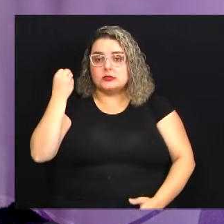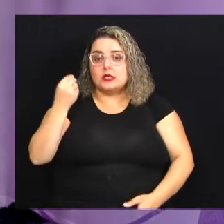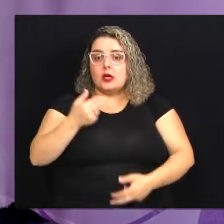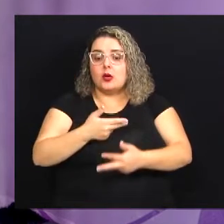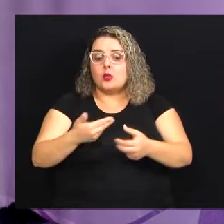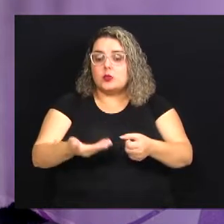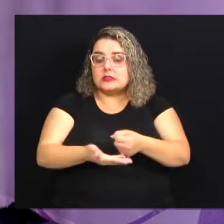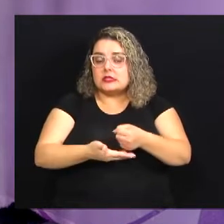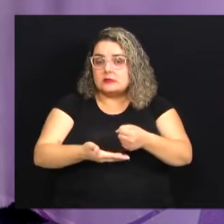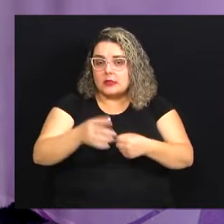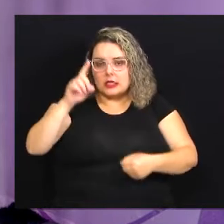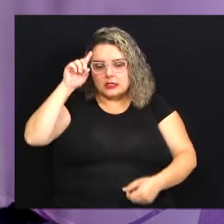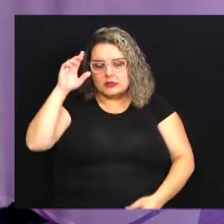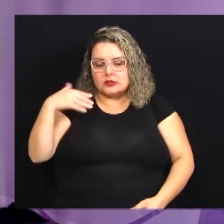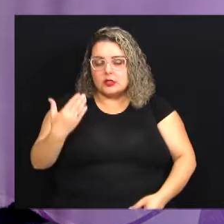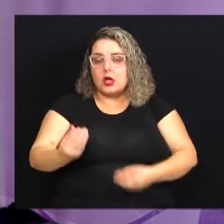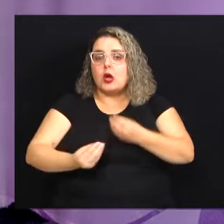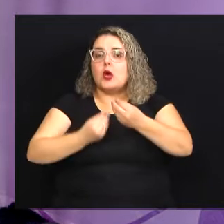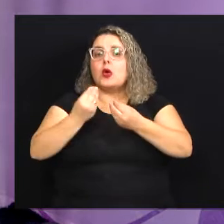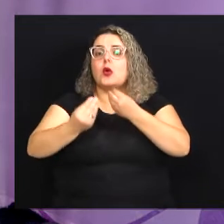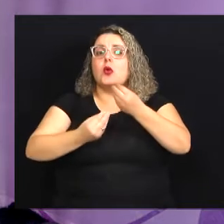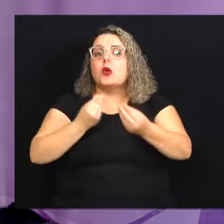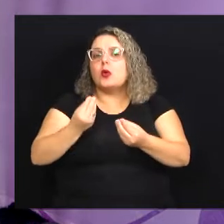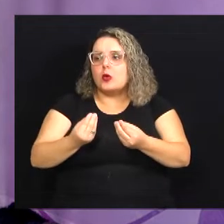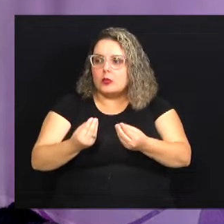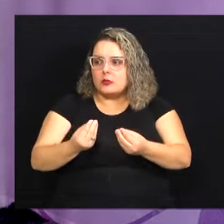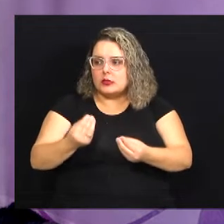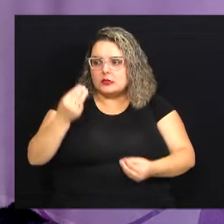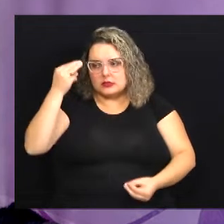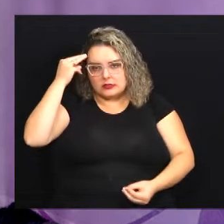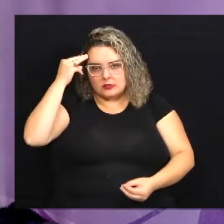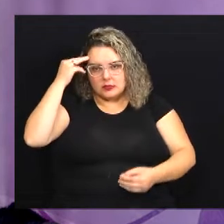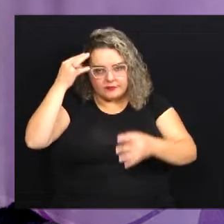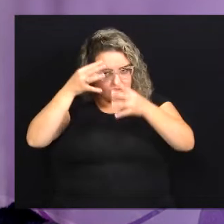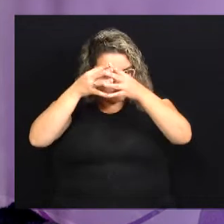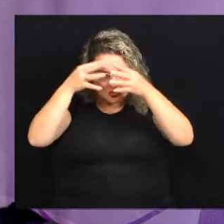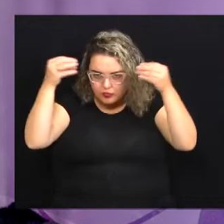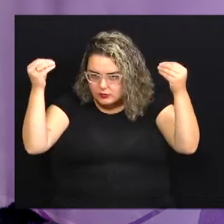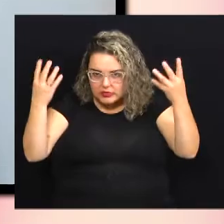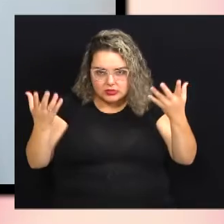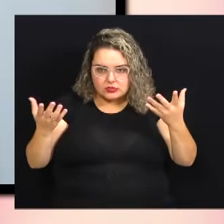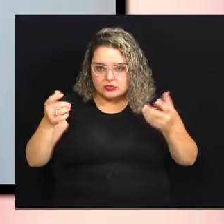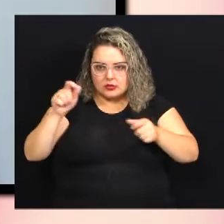né? Como que é isso? Como se a memória fosse apagando dessa pessoa?